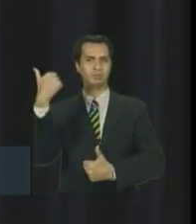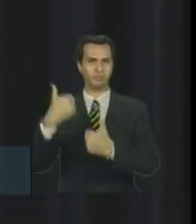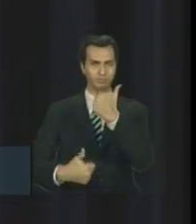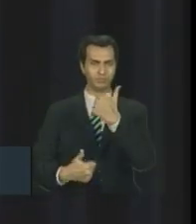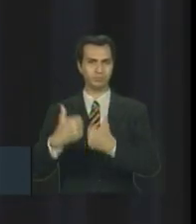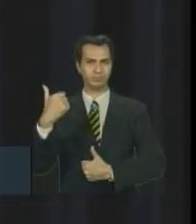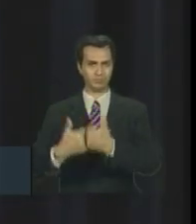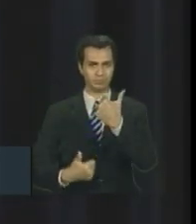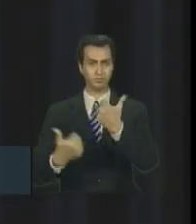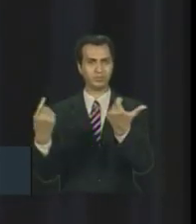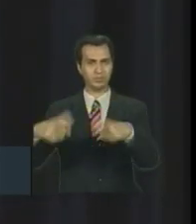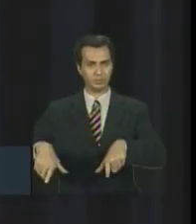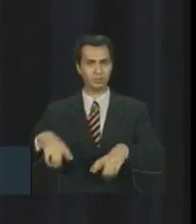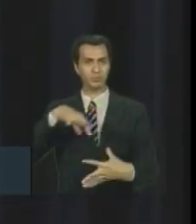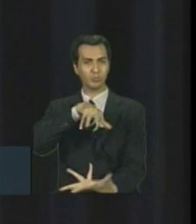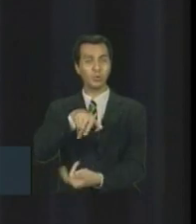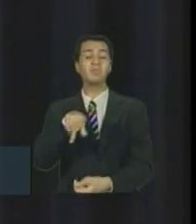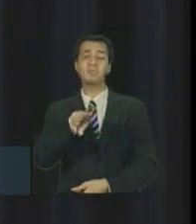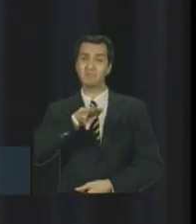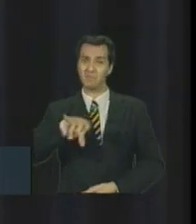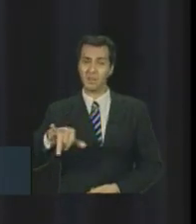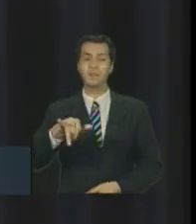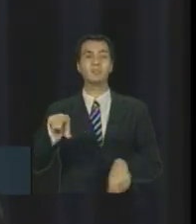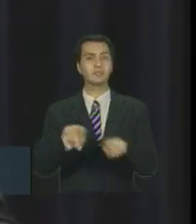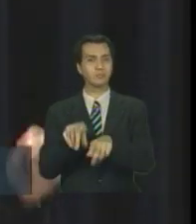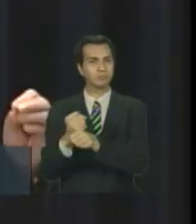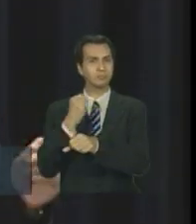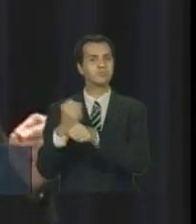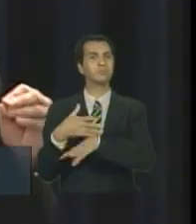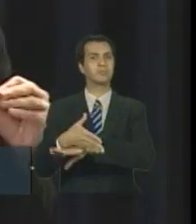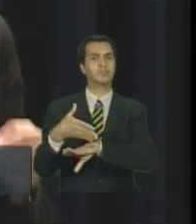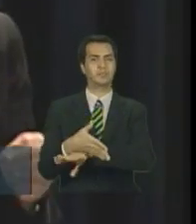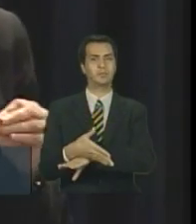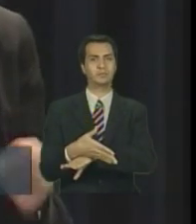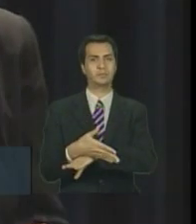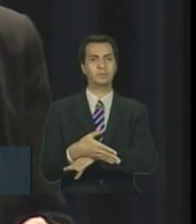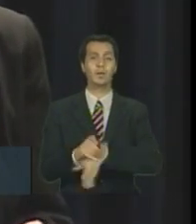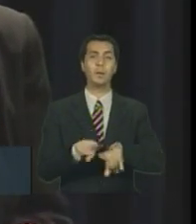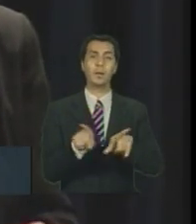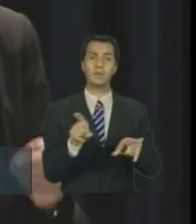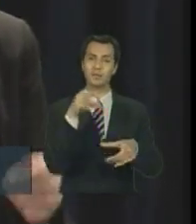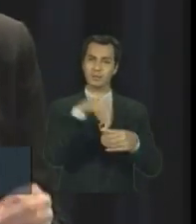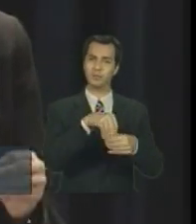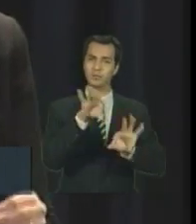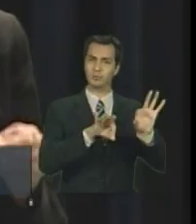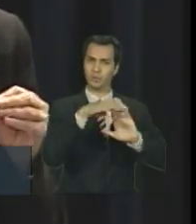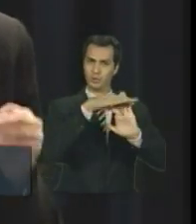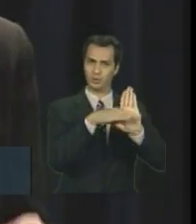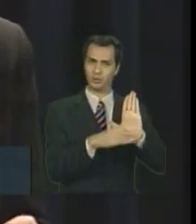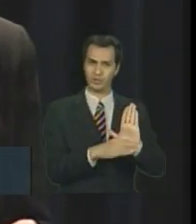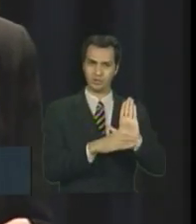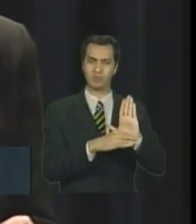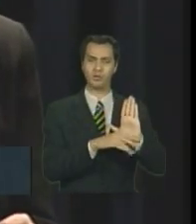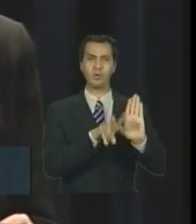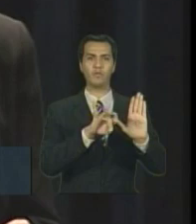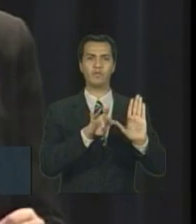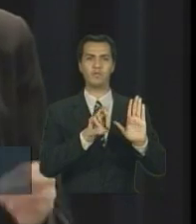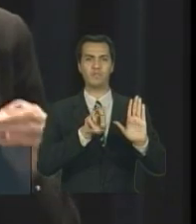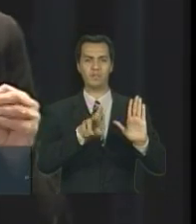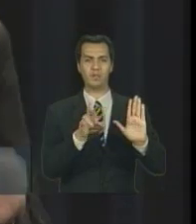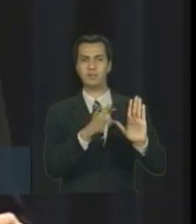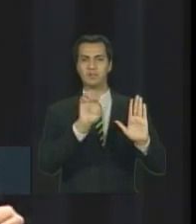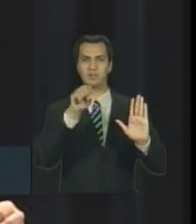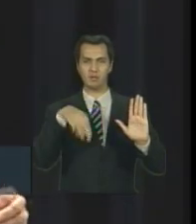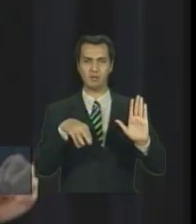para plena acessibilidade. Mas no âmbito do Viver Sem Limite, não é secundário